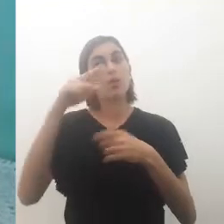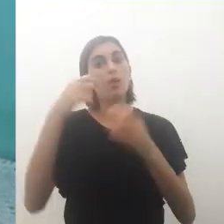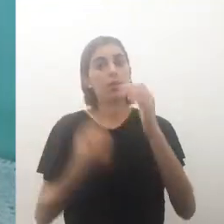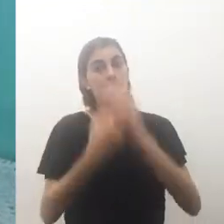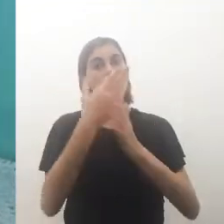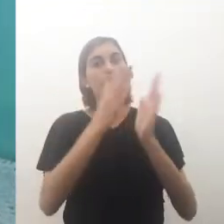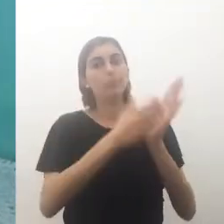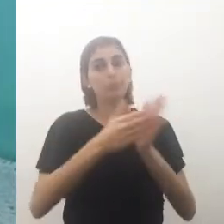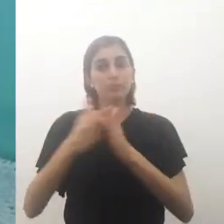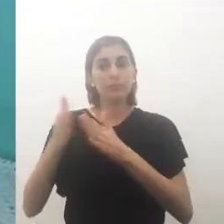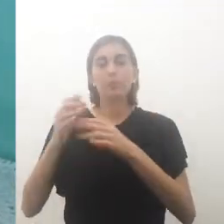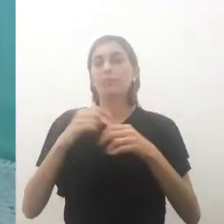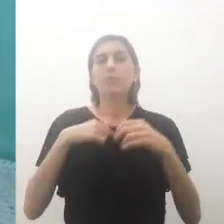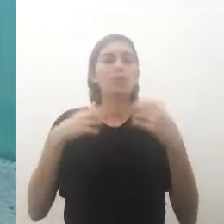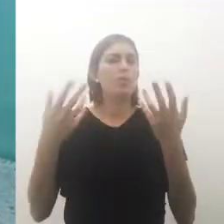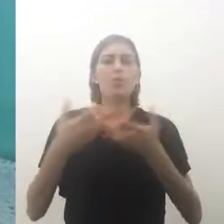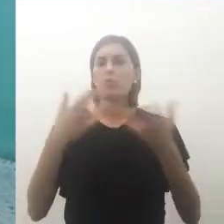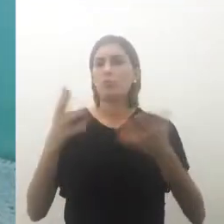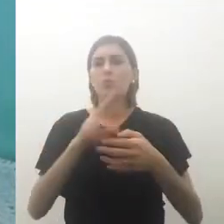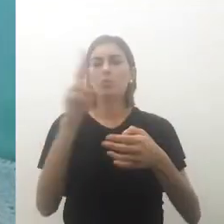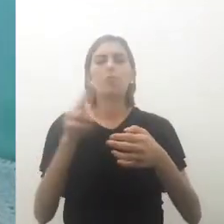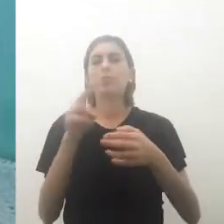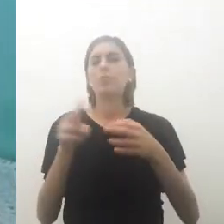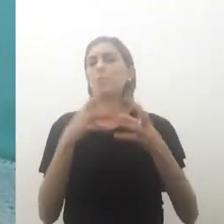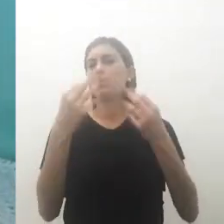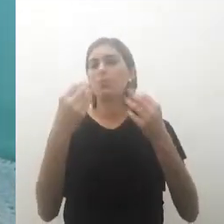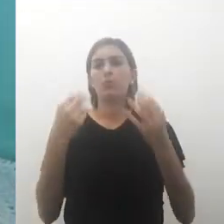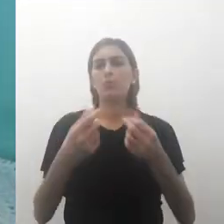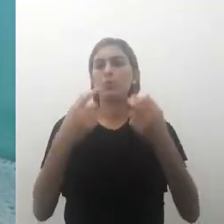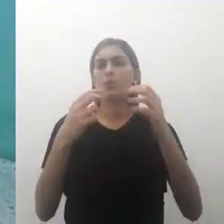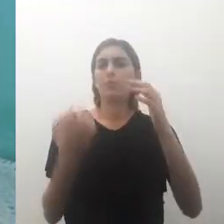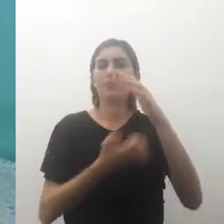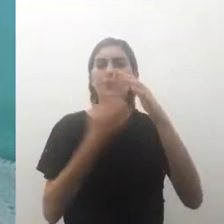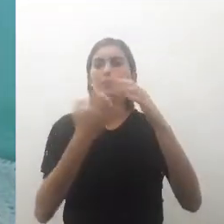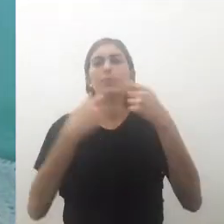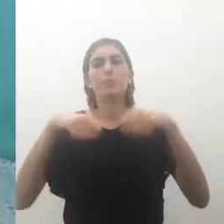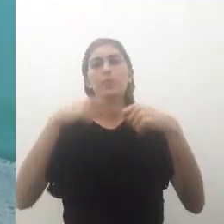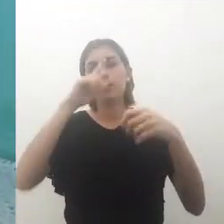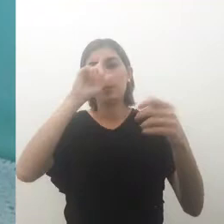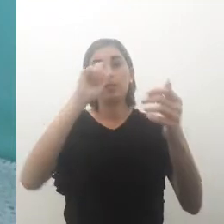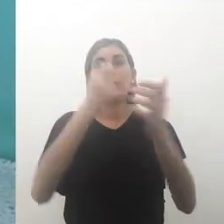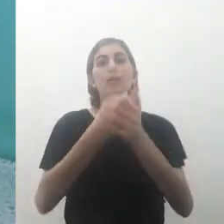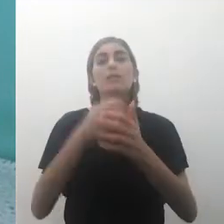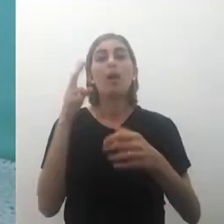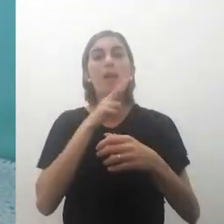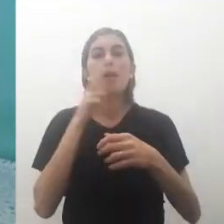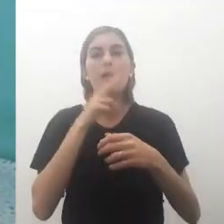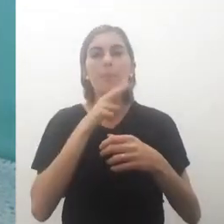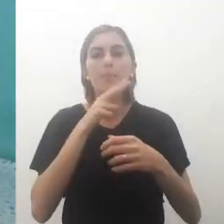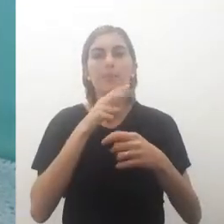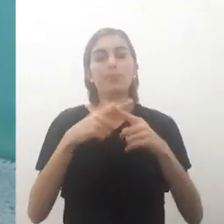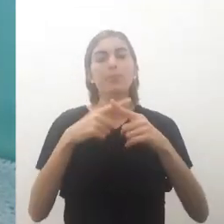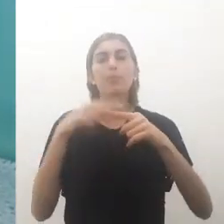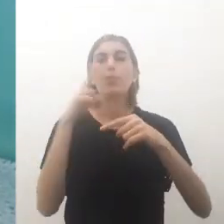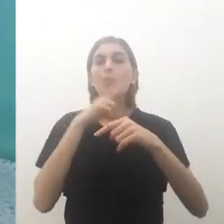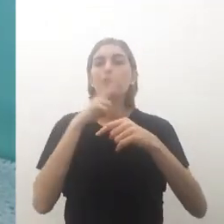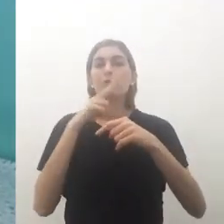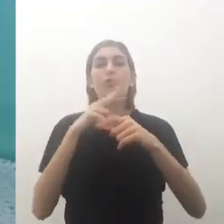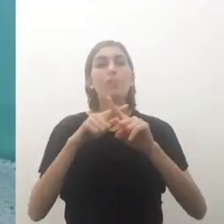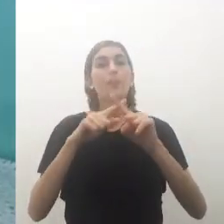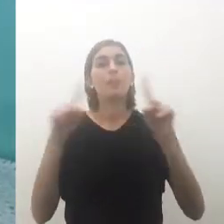criar uma organização, e que não funciona muito para organizações que precisam de tomada de decisão imediata,